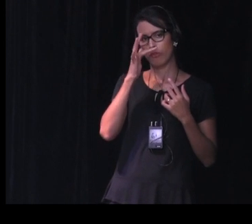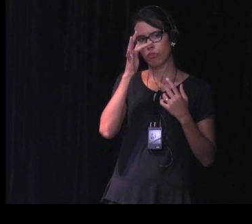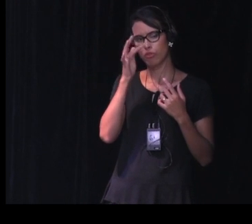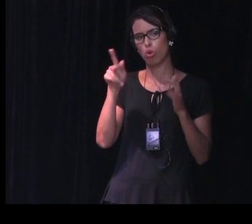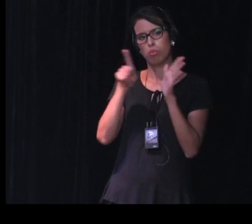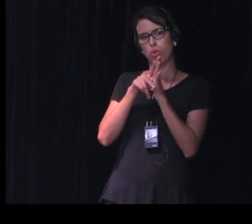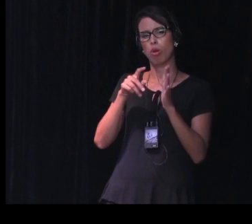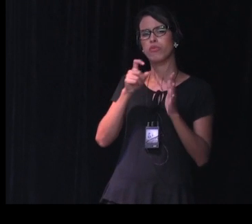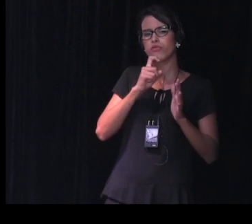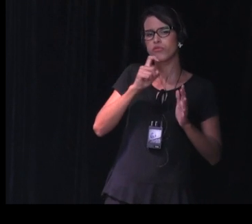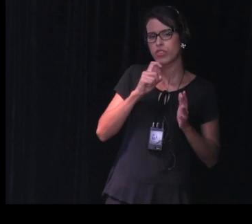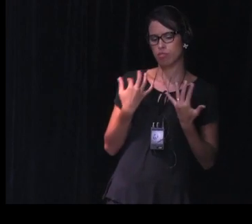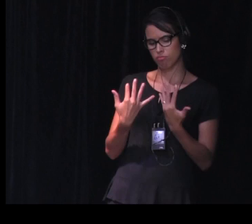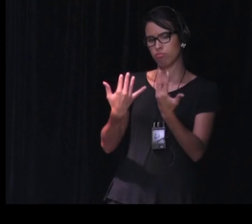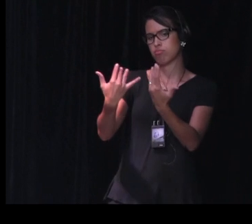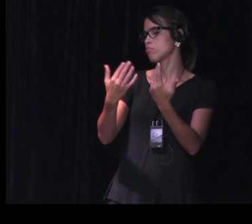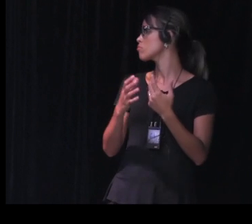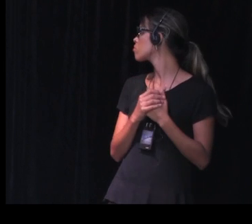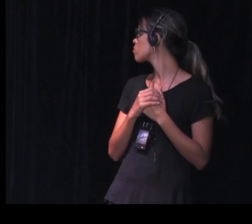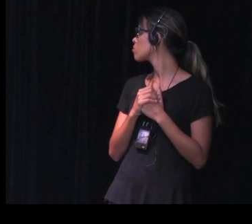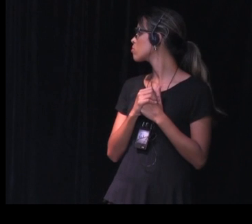o invernadeiro da Quinta Normal